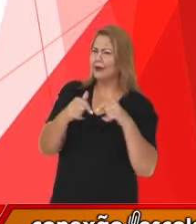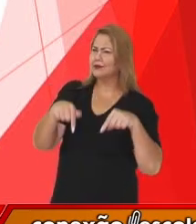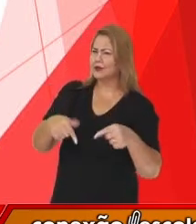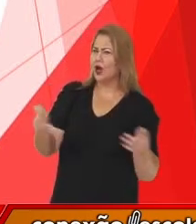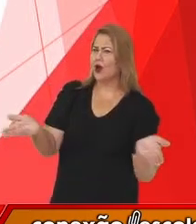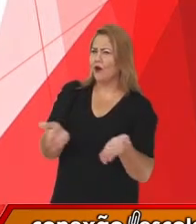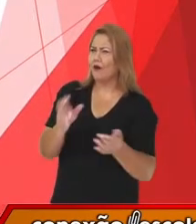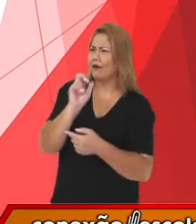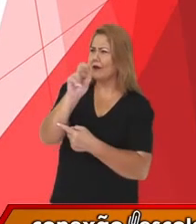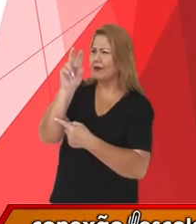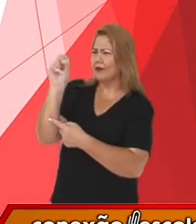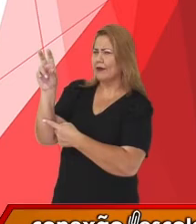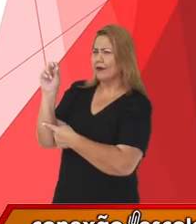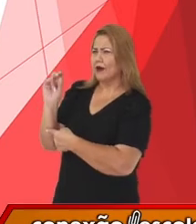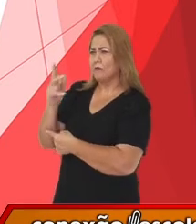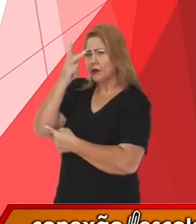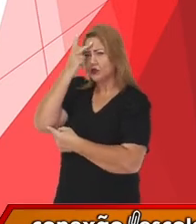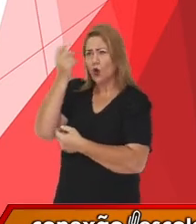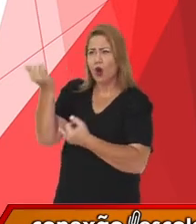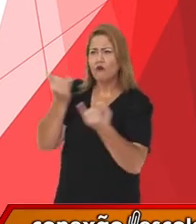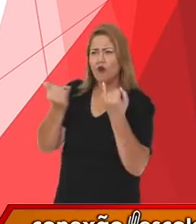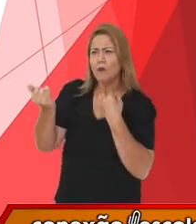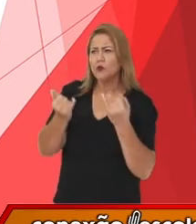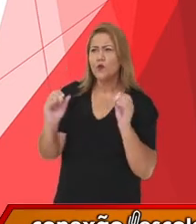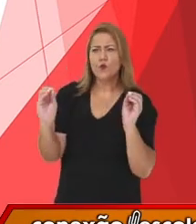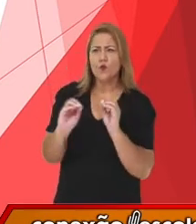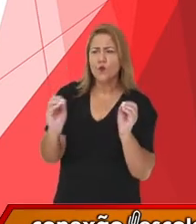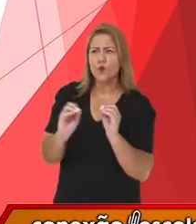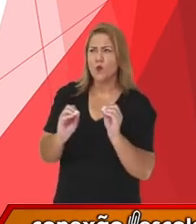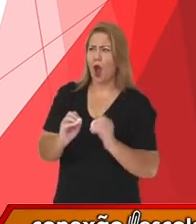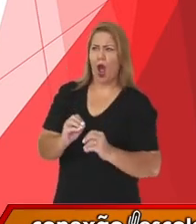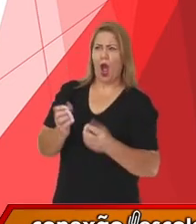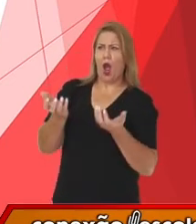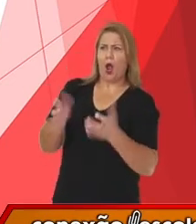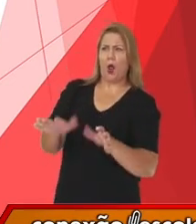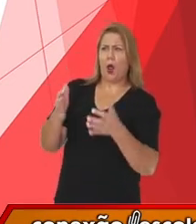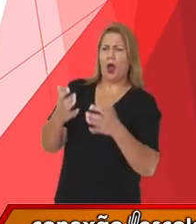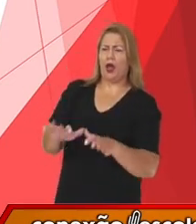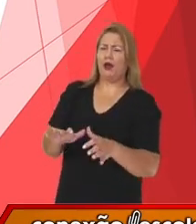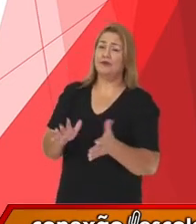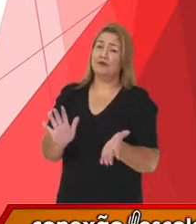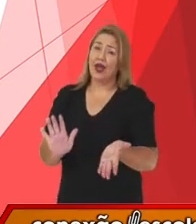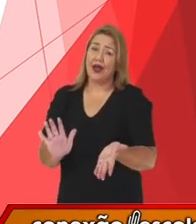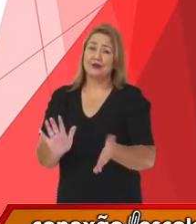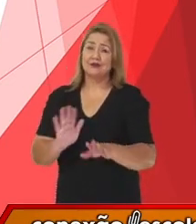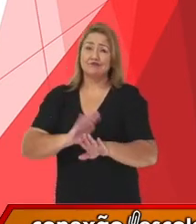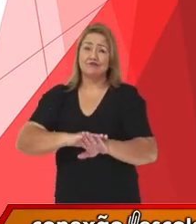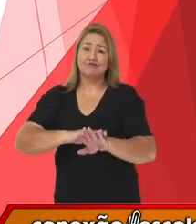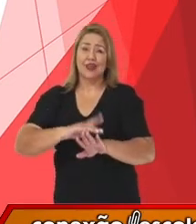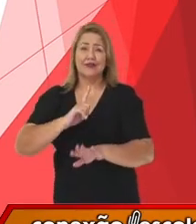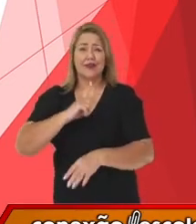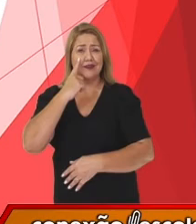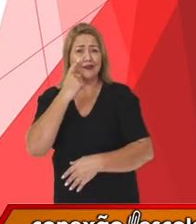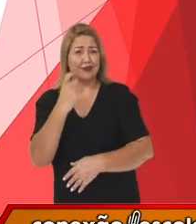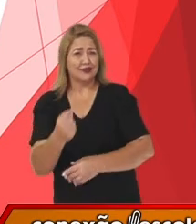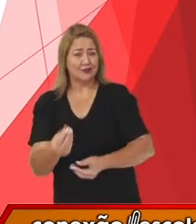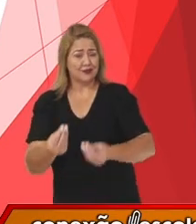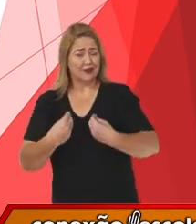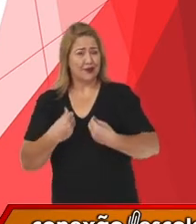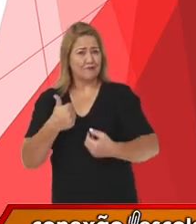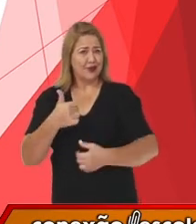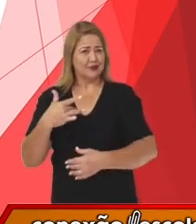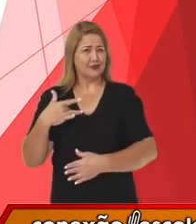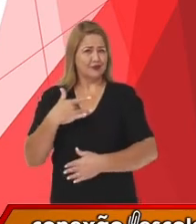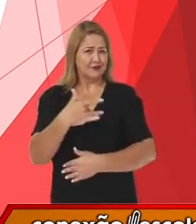E muitas vezes a falta de informação nos leva a combater aquilo que pode ser interessante, que pode fazer bem para a nossa saúde.